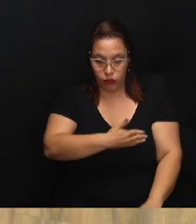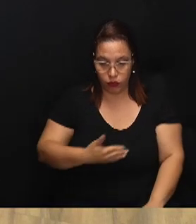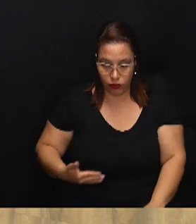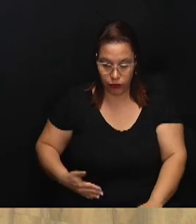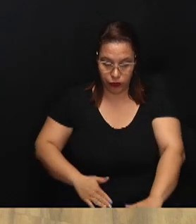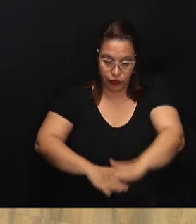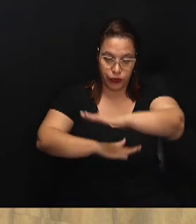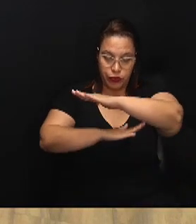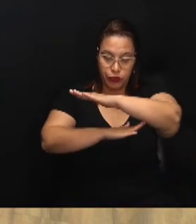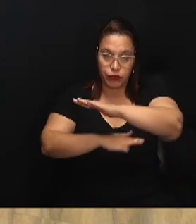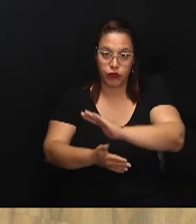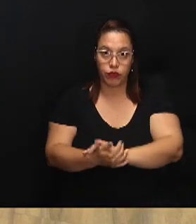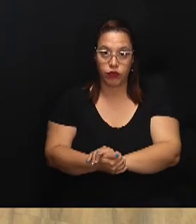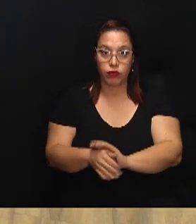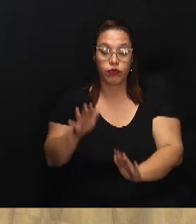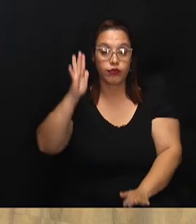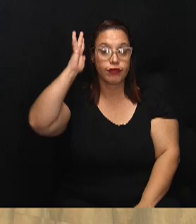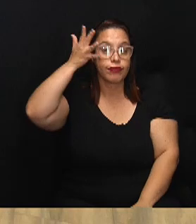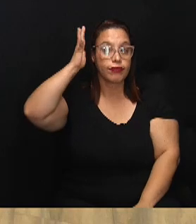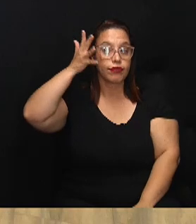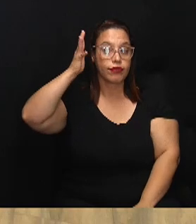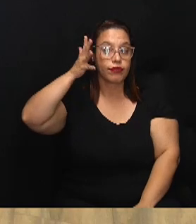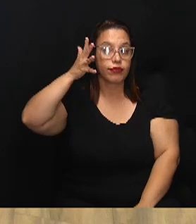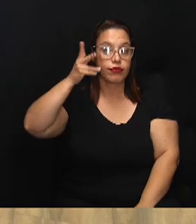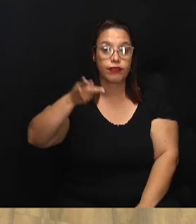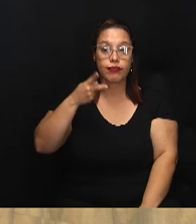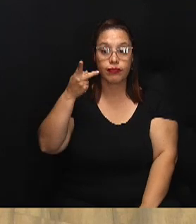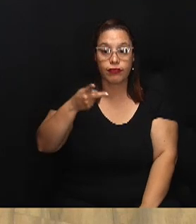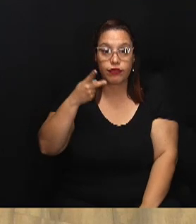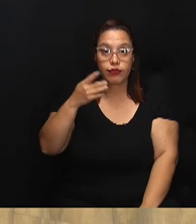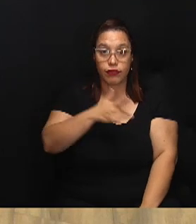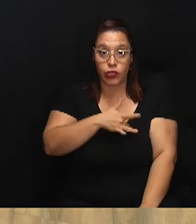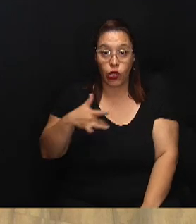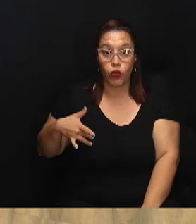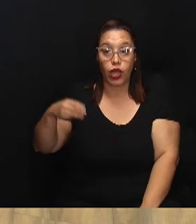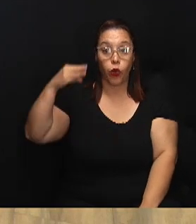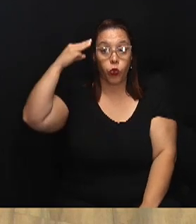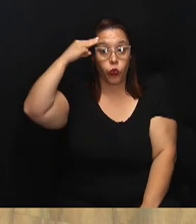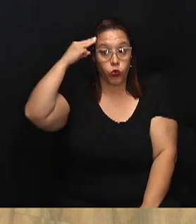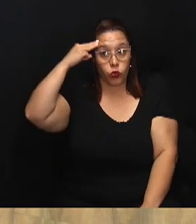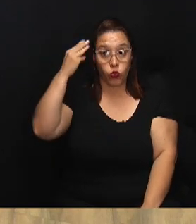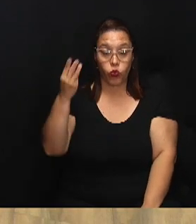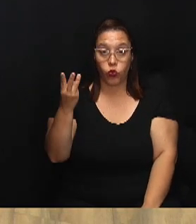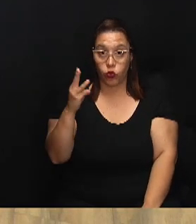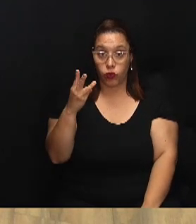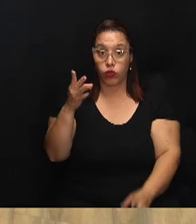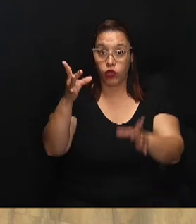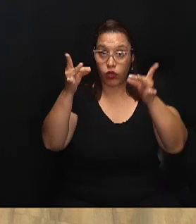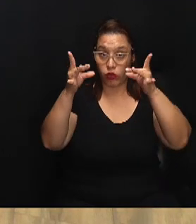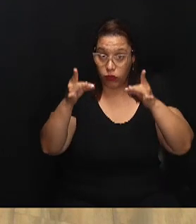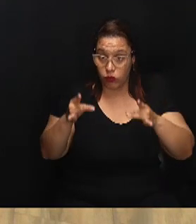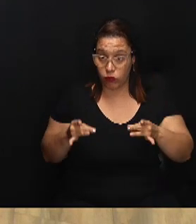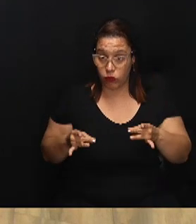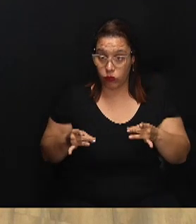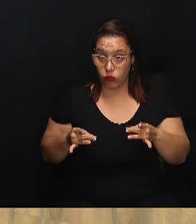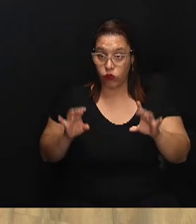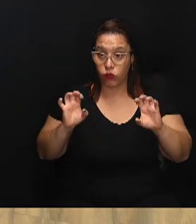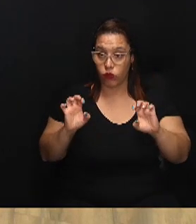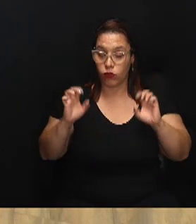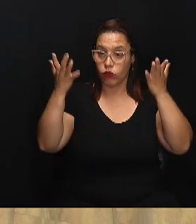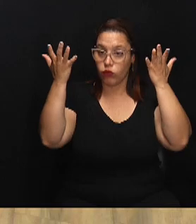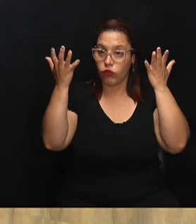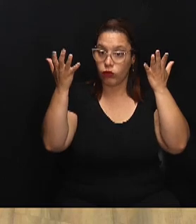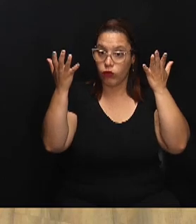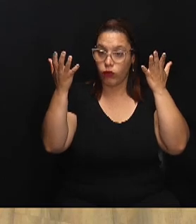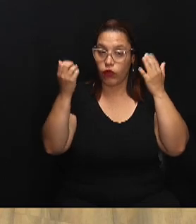de Campinas uma palestra falando sobre saúde mental com 3 especialistas. O evento é